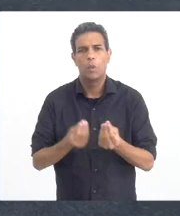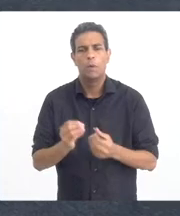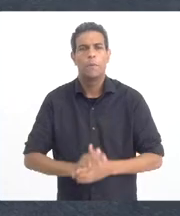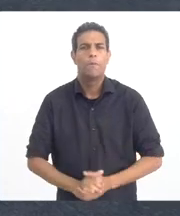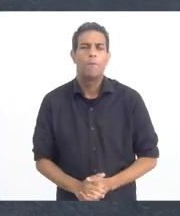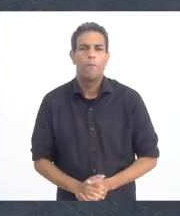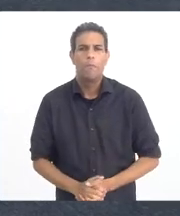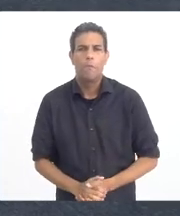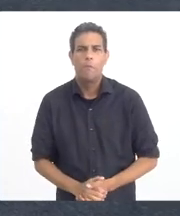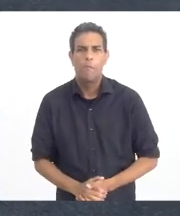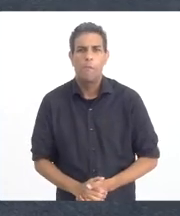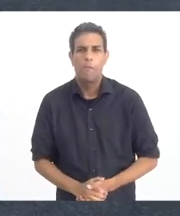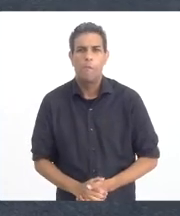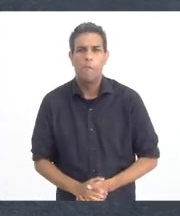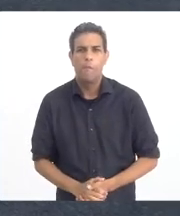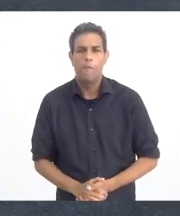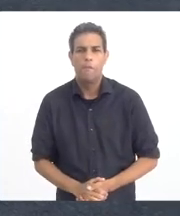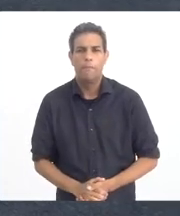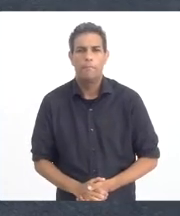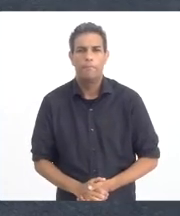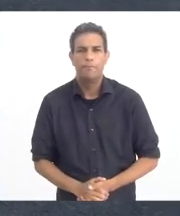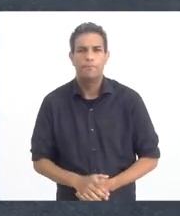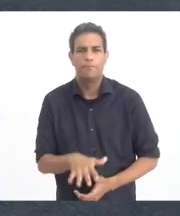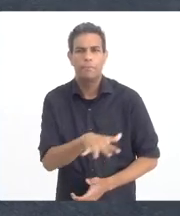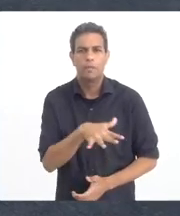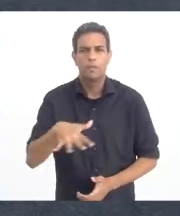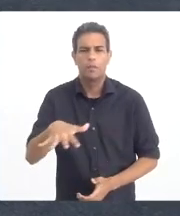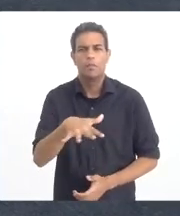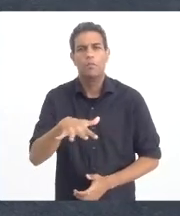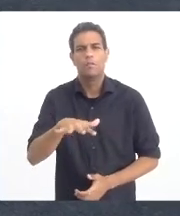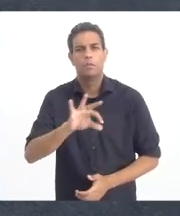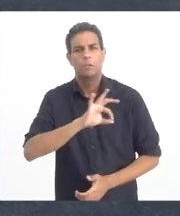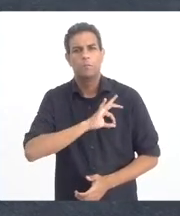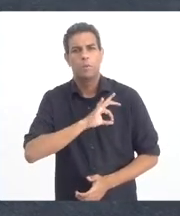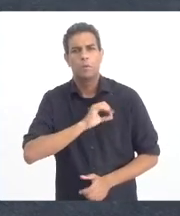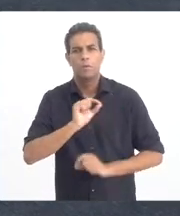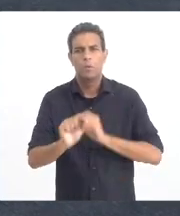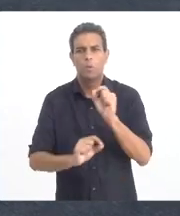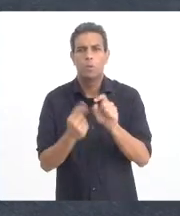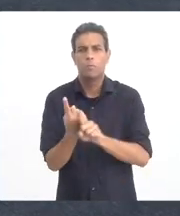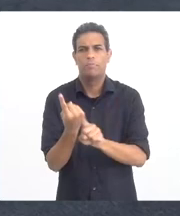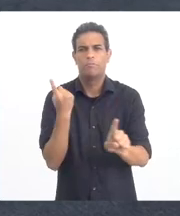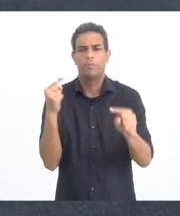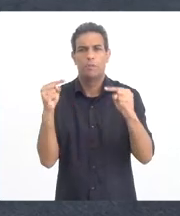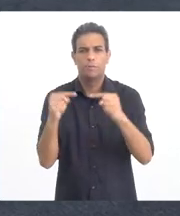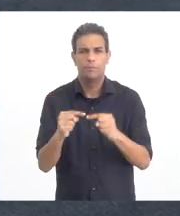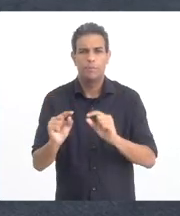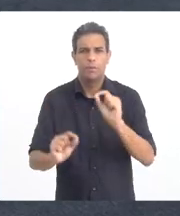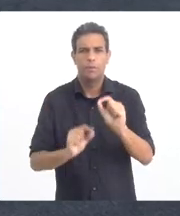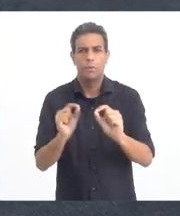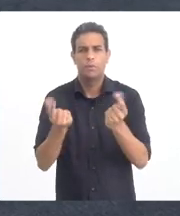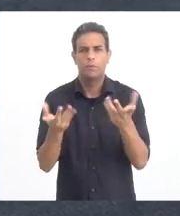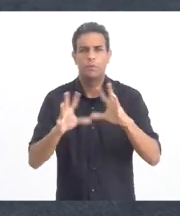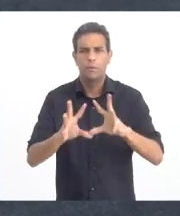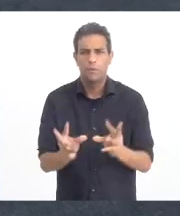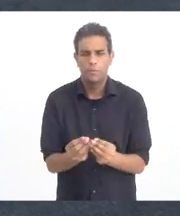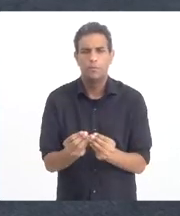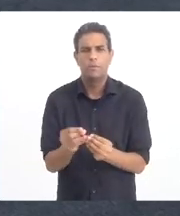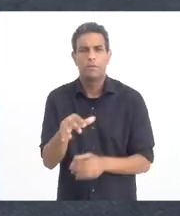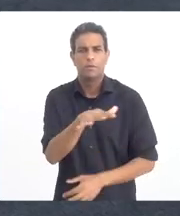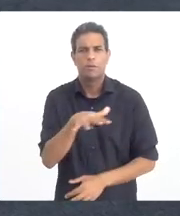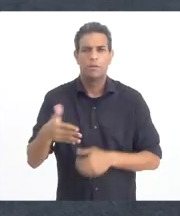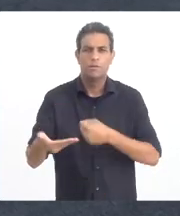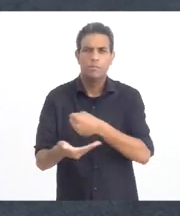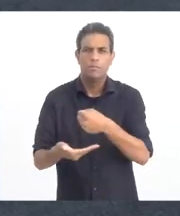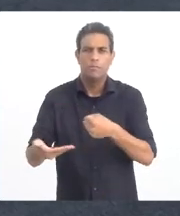não vê isso em polícia nenhuma no Brasil. A distância tão grande, uma distância tão abissal entre a